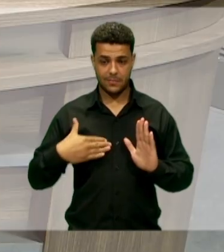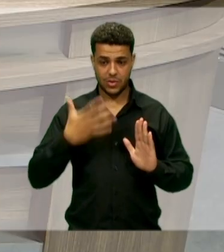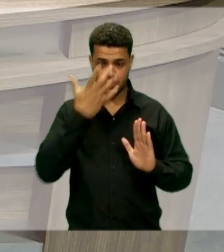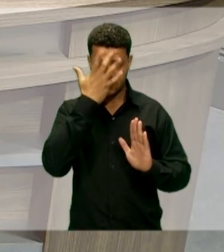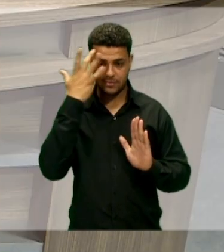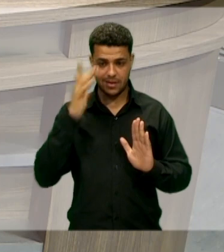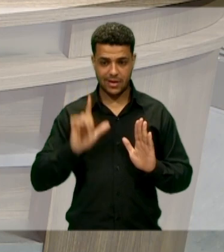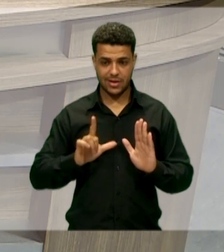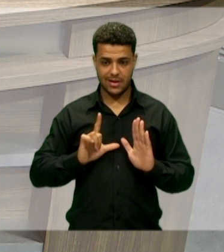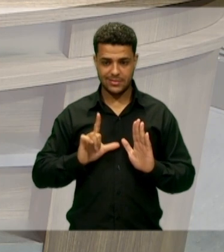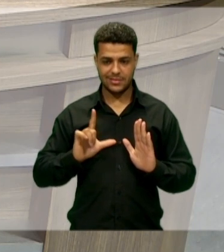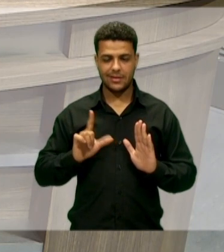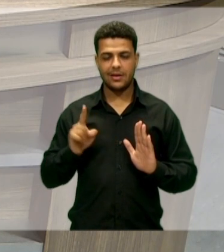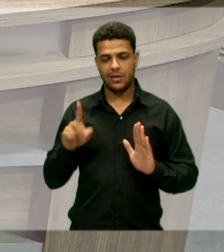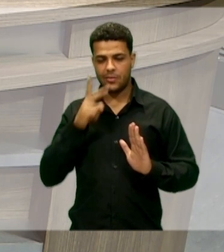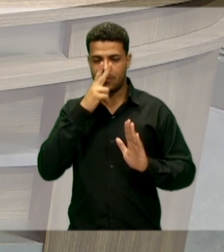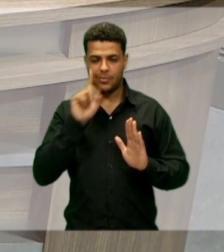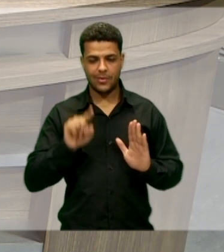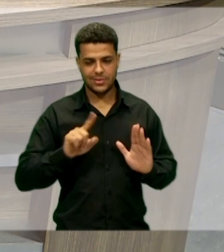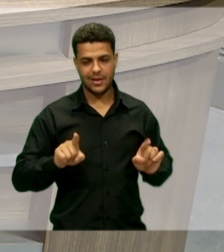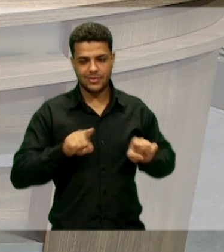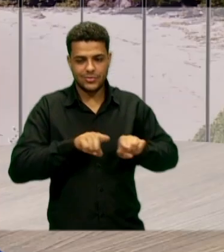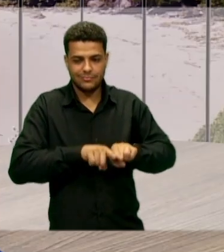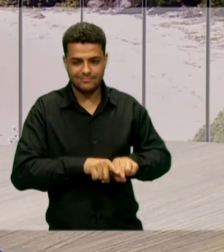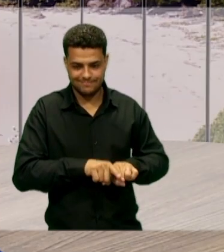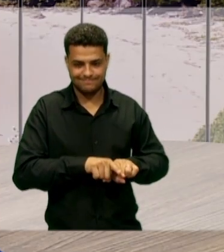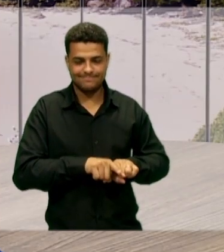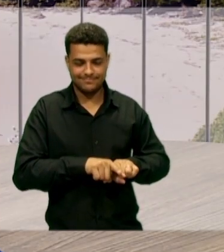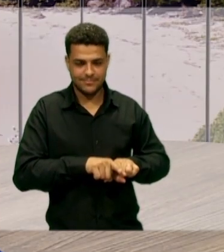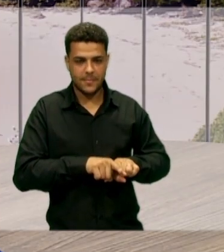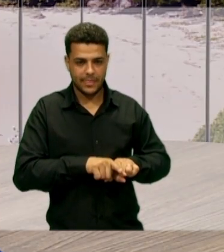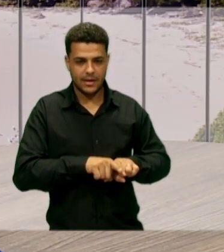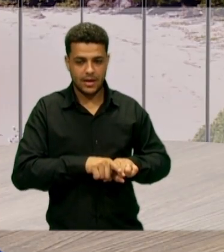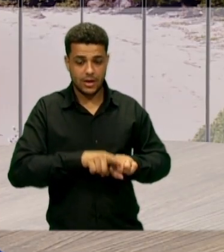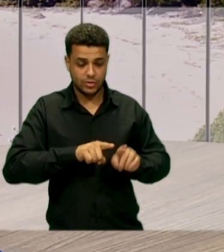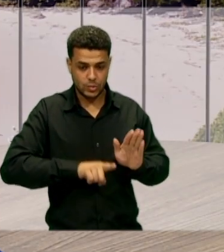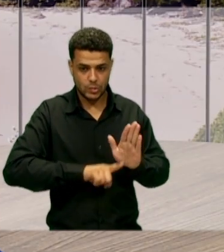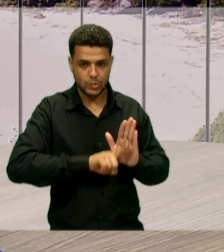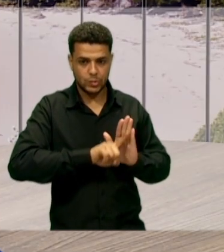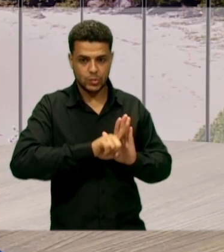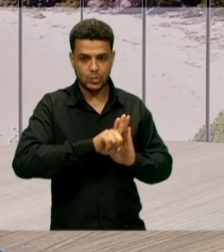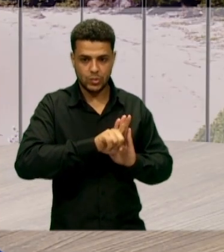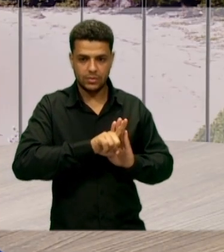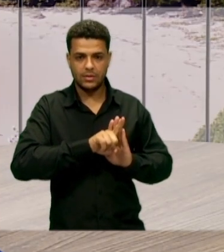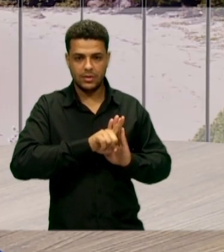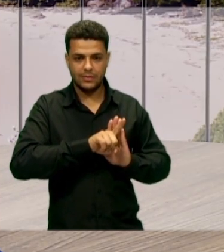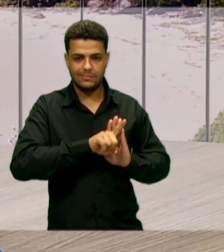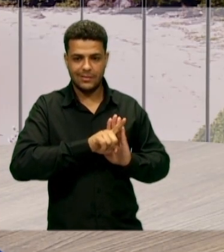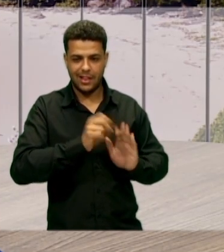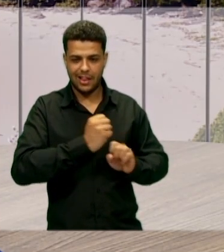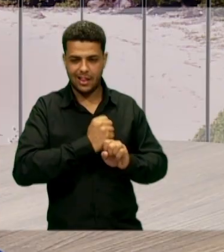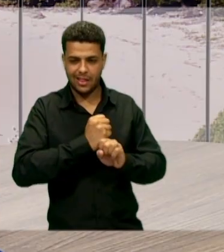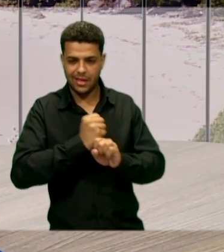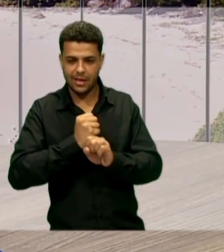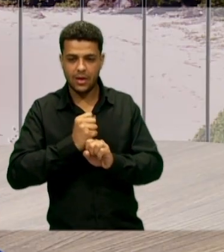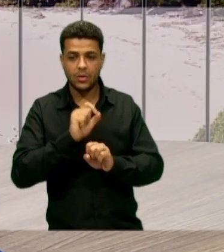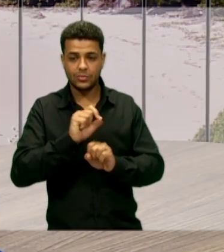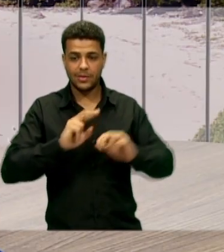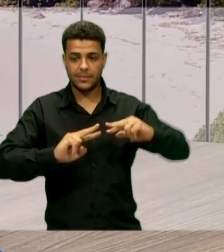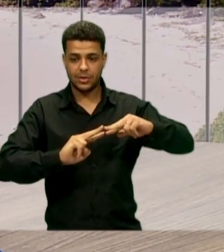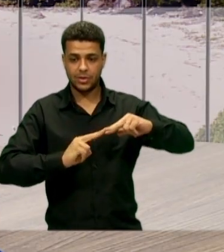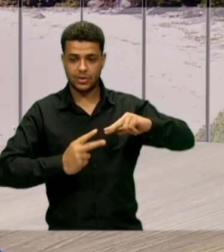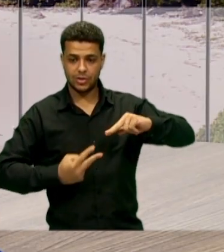paciente tenha? Acho que as duas coisas, tá? Eu acho que as duas coisas. A gente avançou muito nos últimos anos na